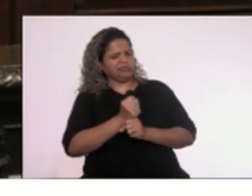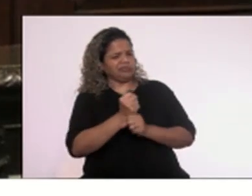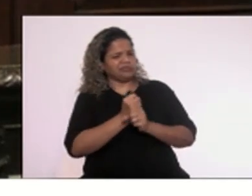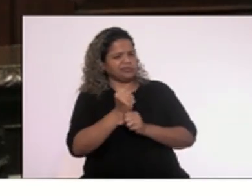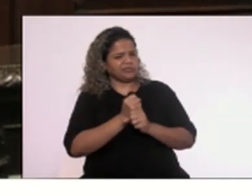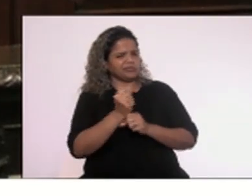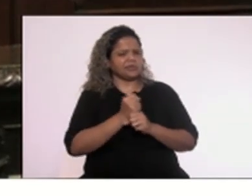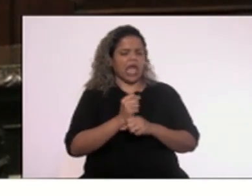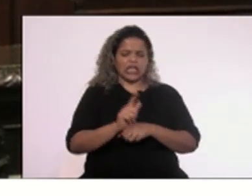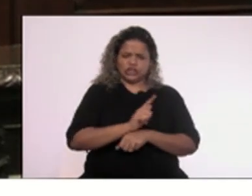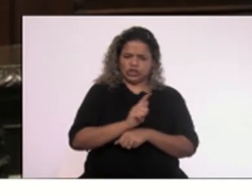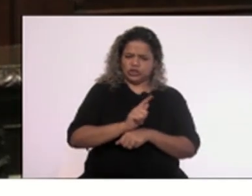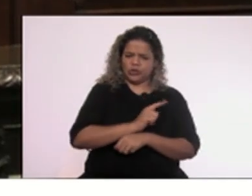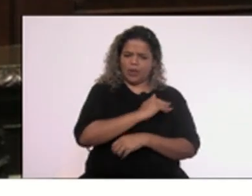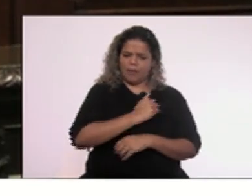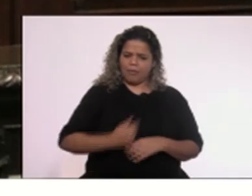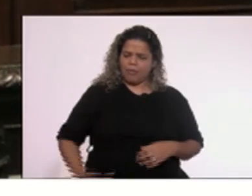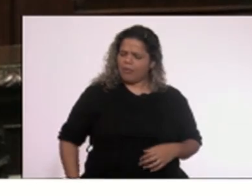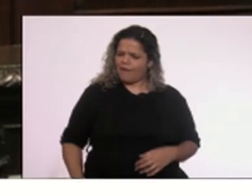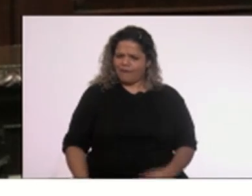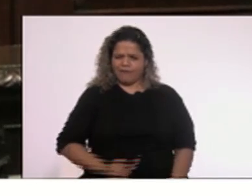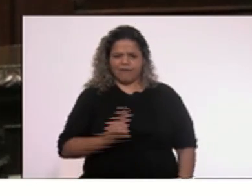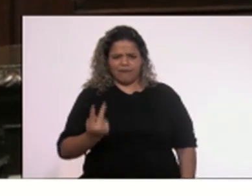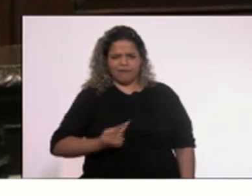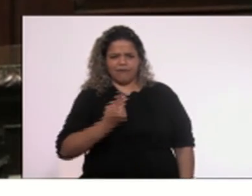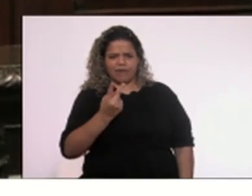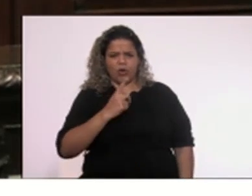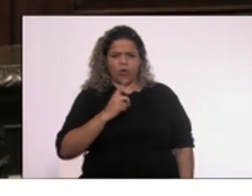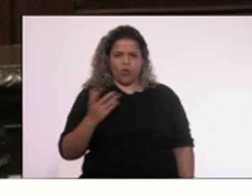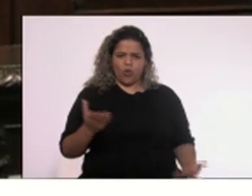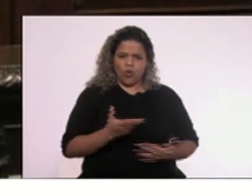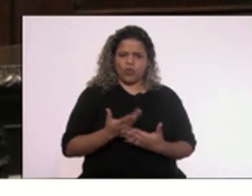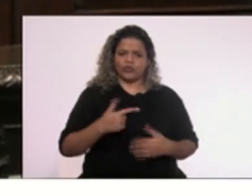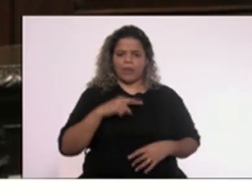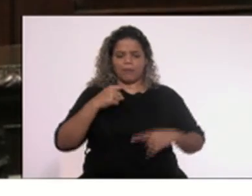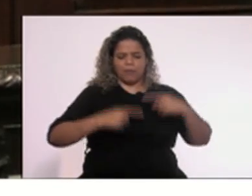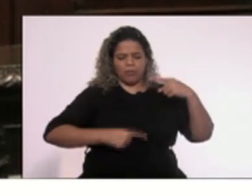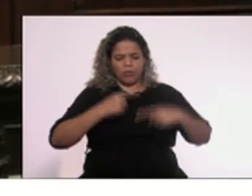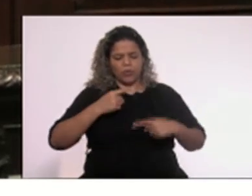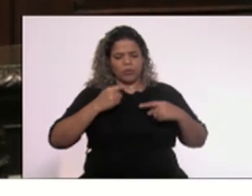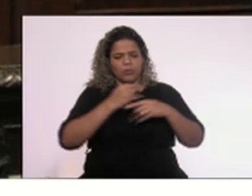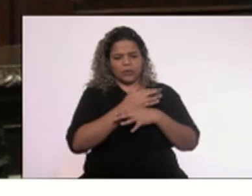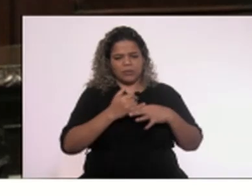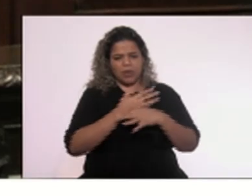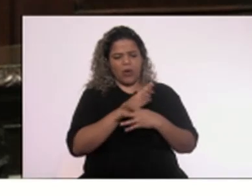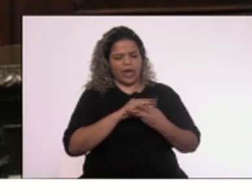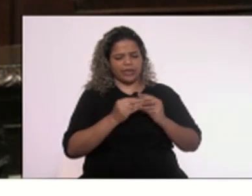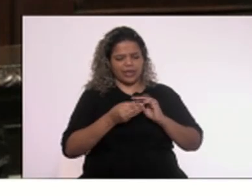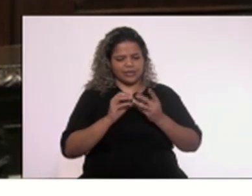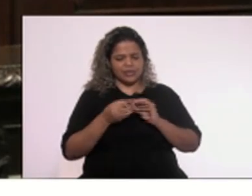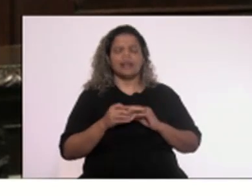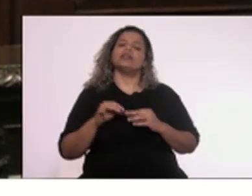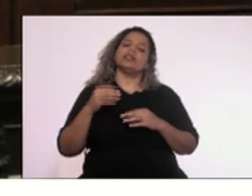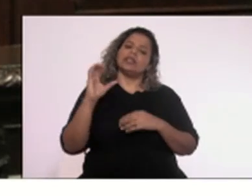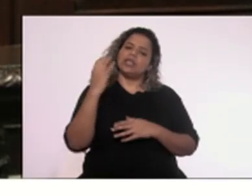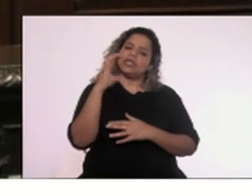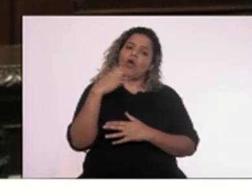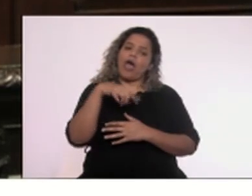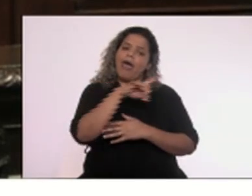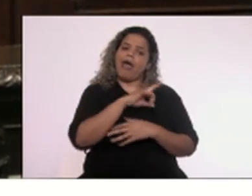do maior valor, e que hoje responde pela política municipal do artesanato em Niterói, e que